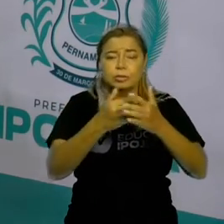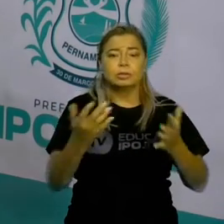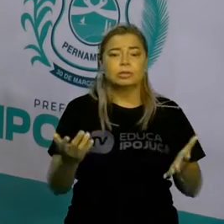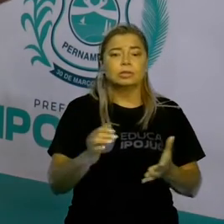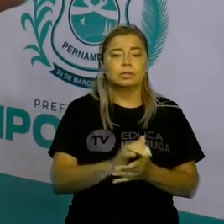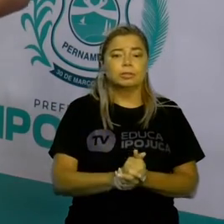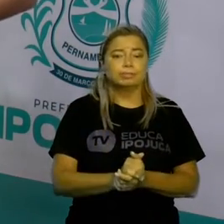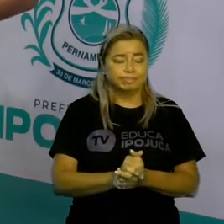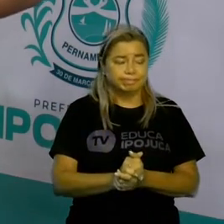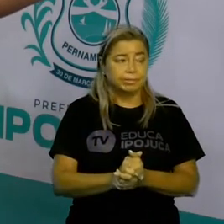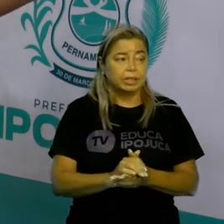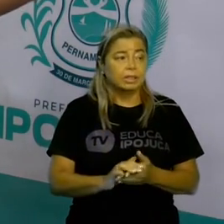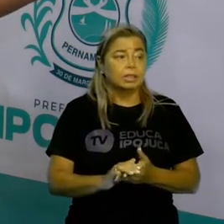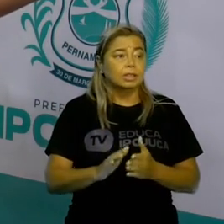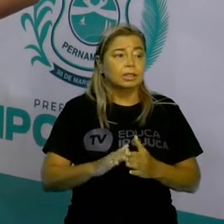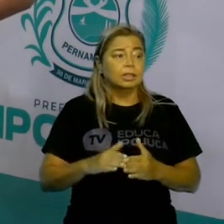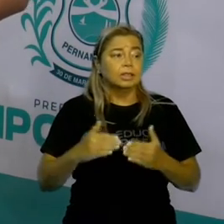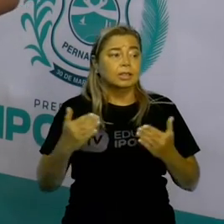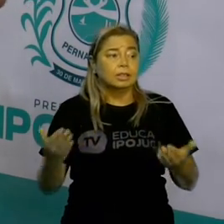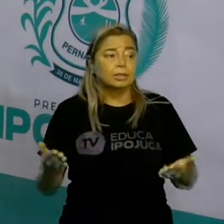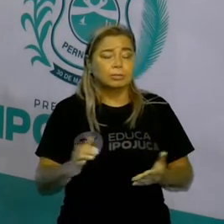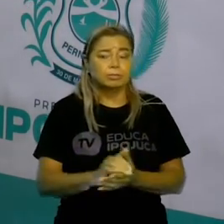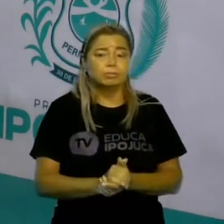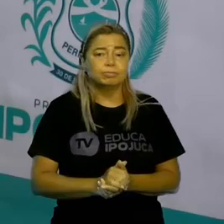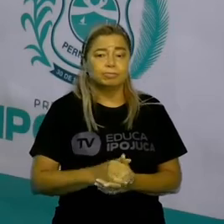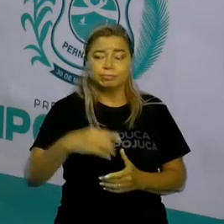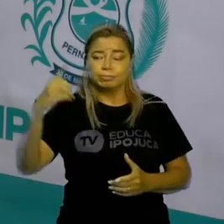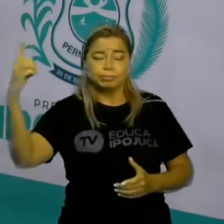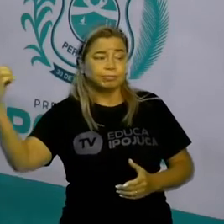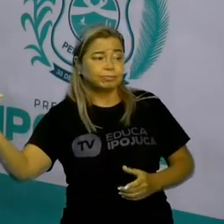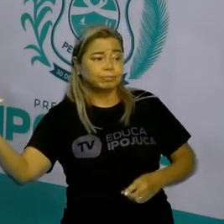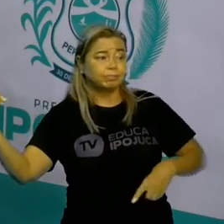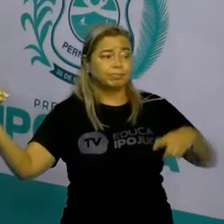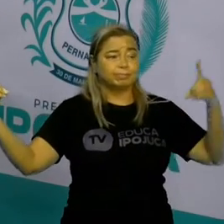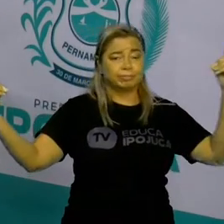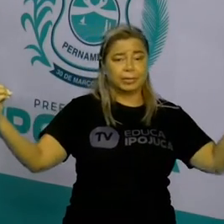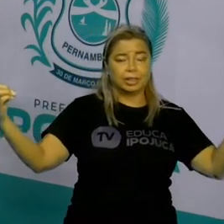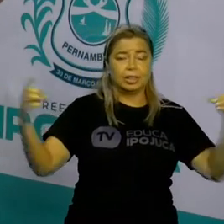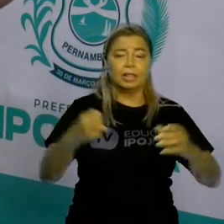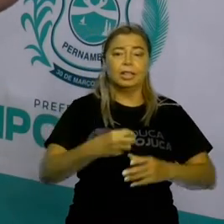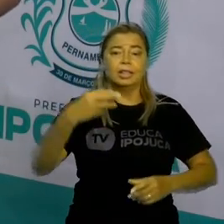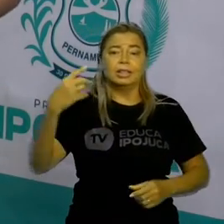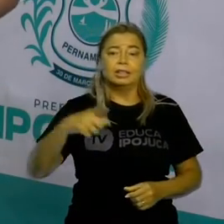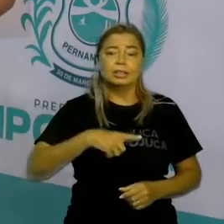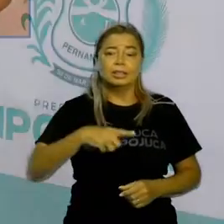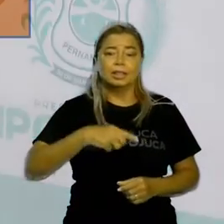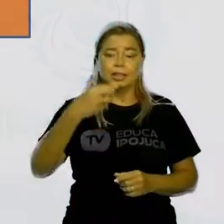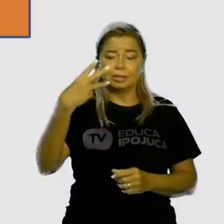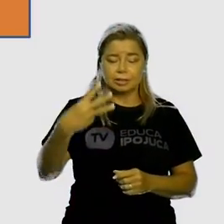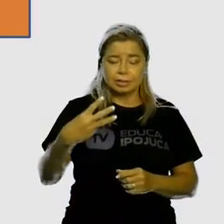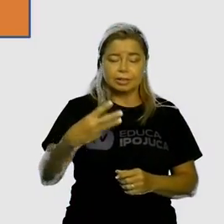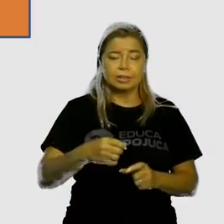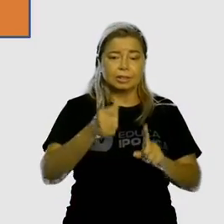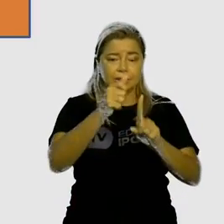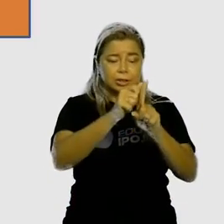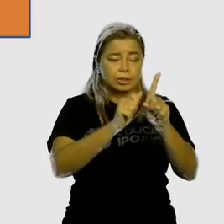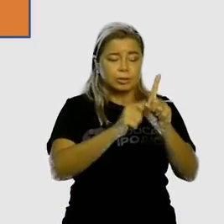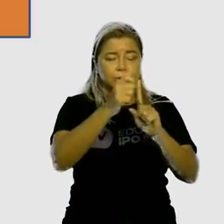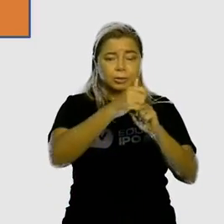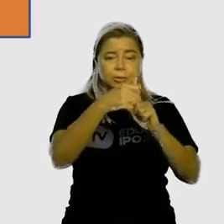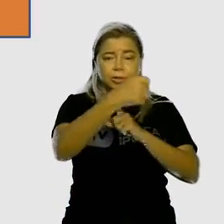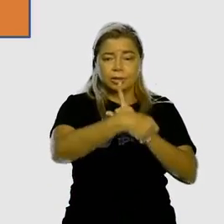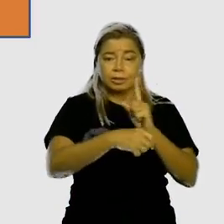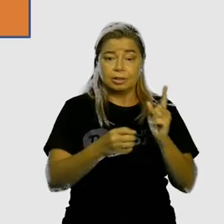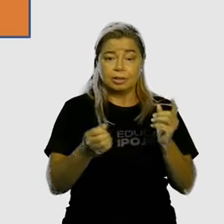Nessa etapa, né, por exemplo, havia 3 bananas escondidas e um total de 5 plaquinhas,